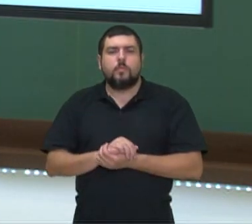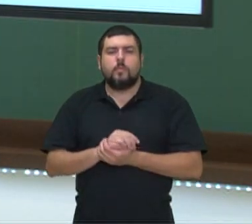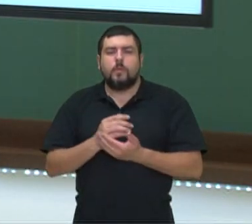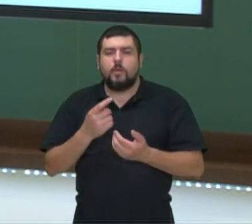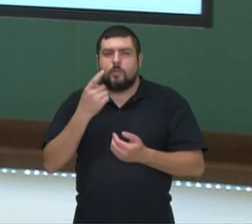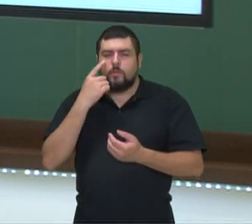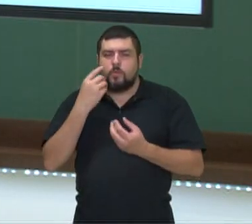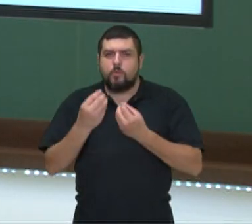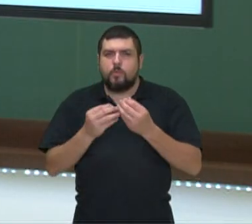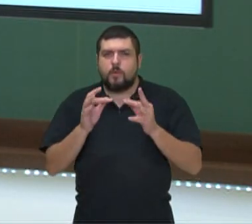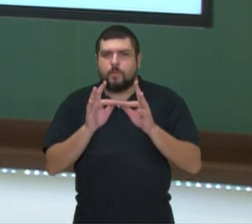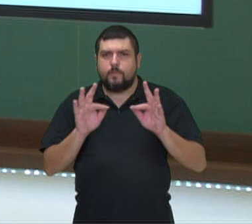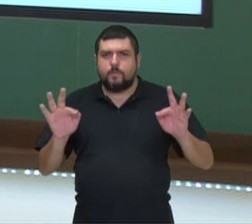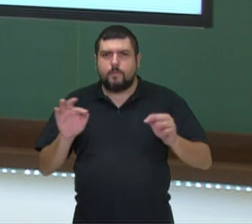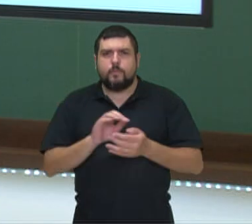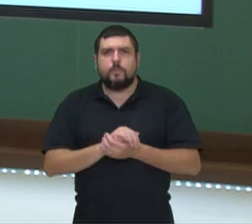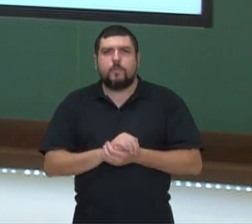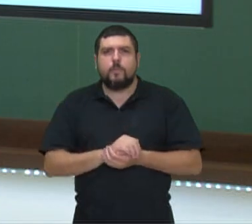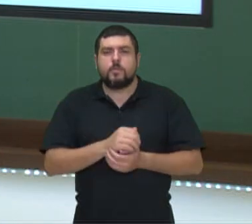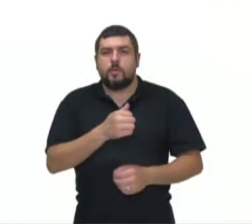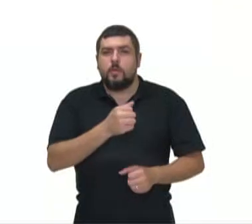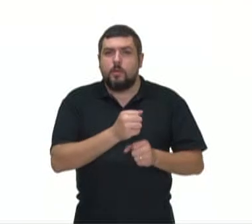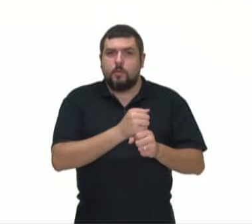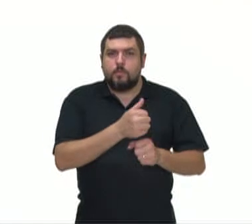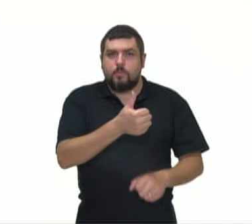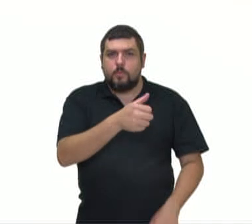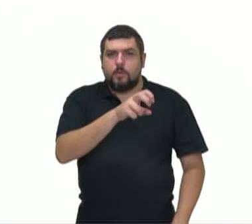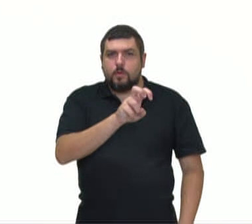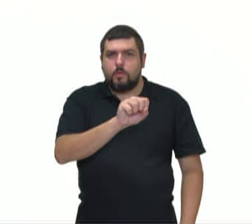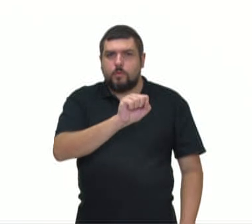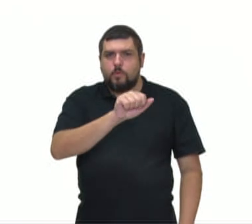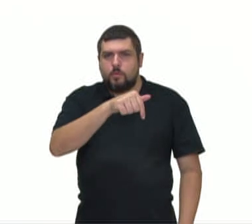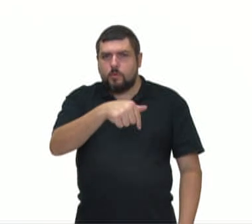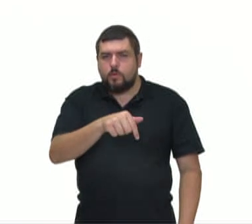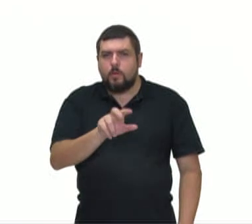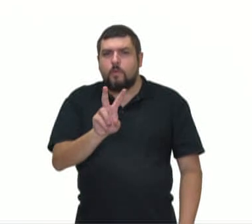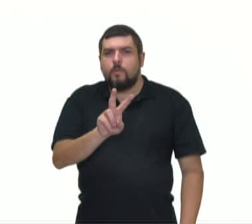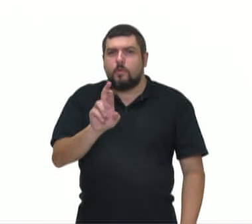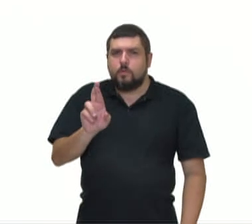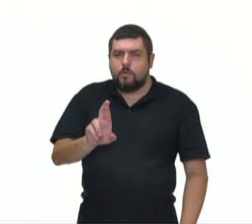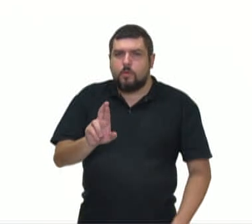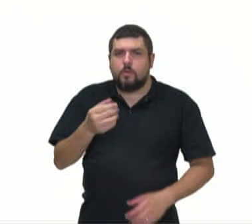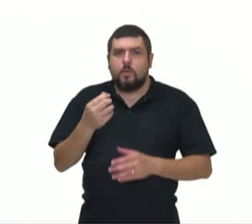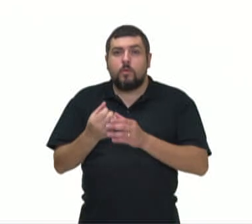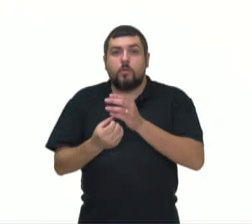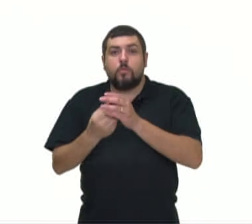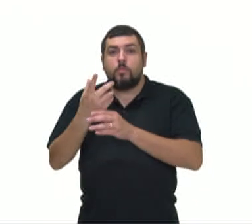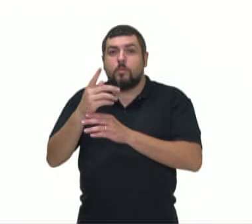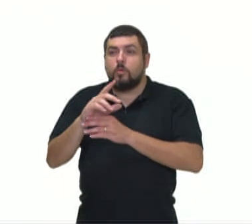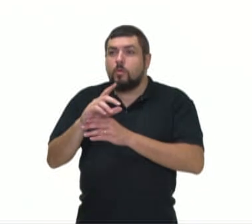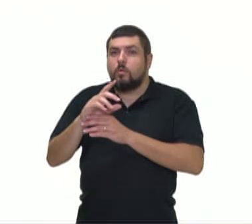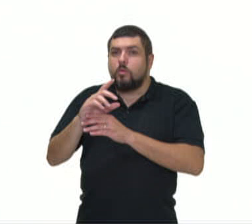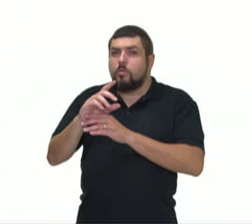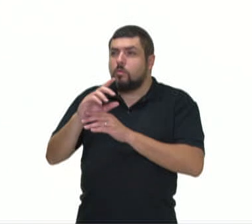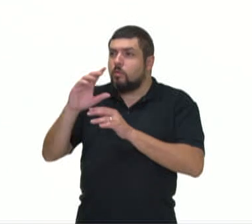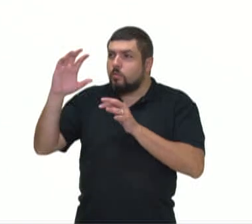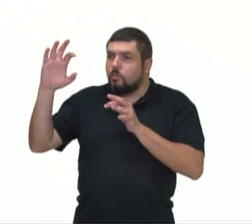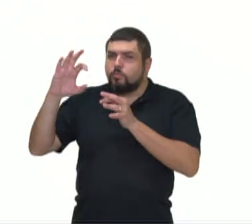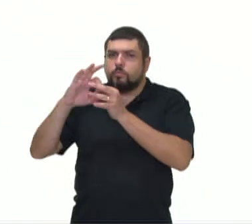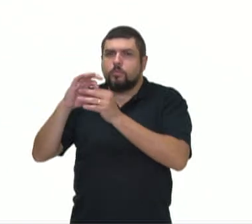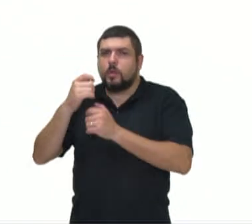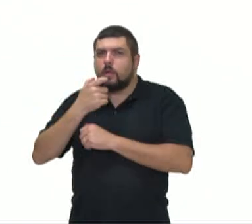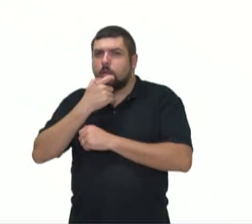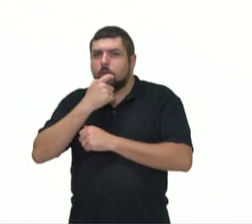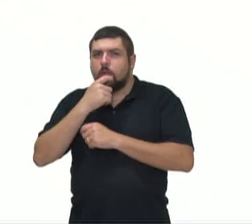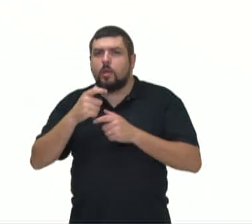assim, né? Em 1587, o inglês Walter Raleigh fundou com autorização régia na região da